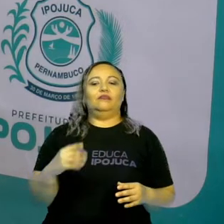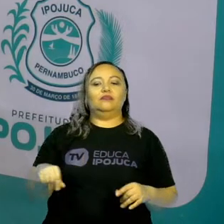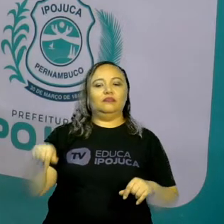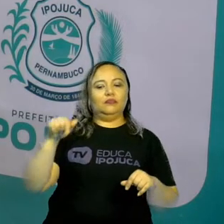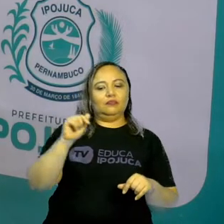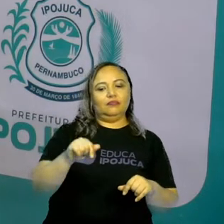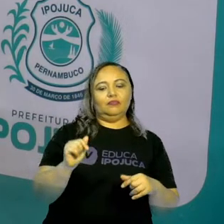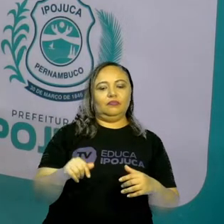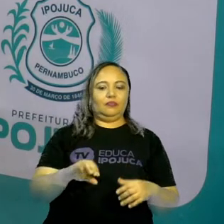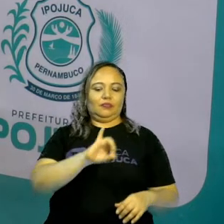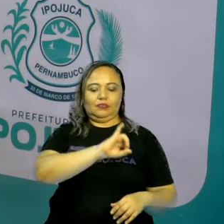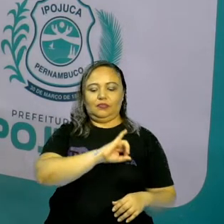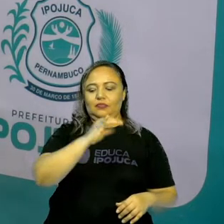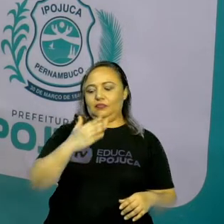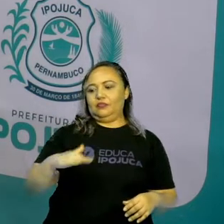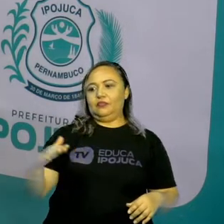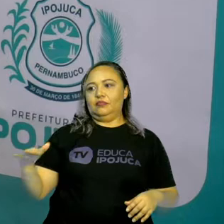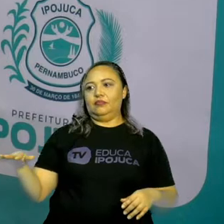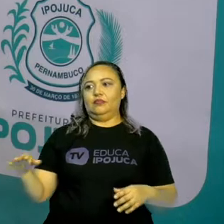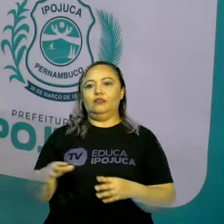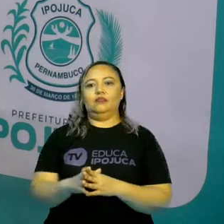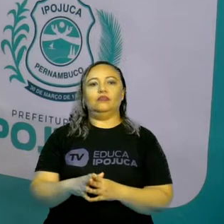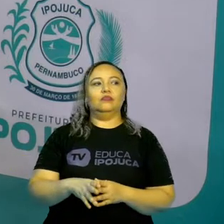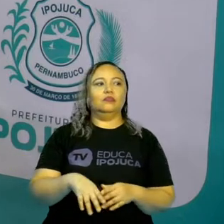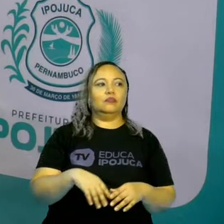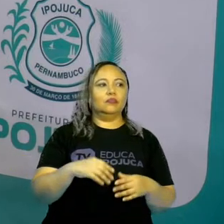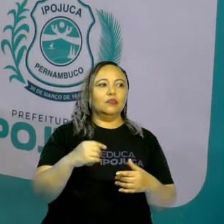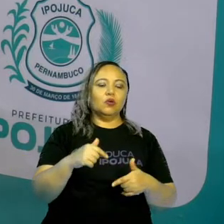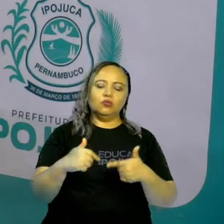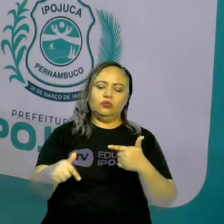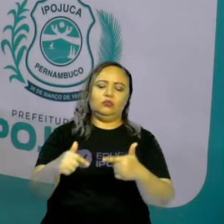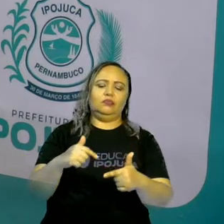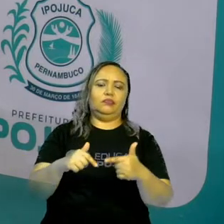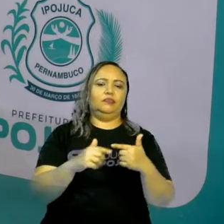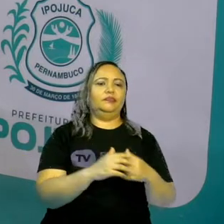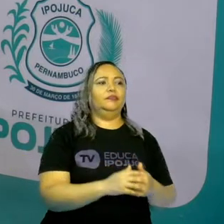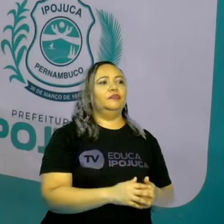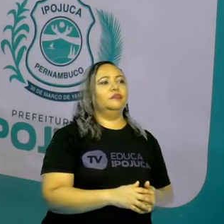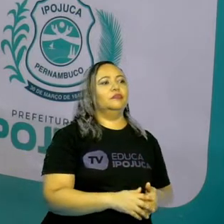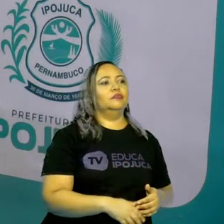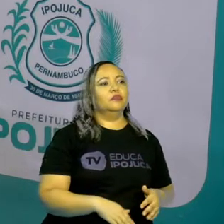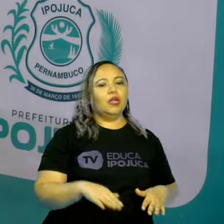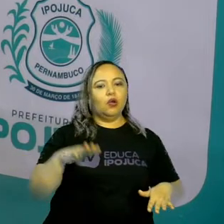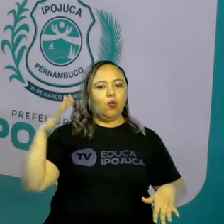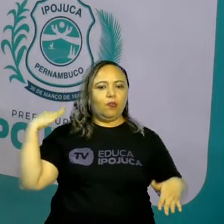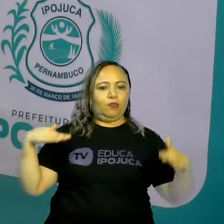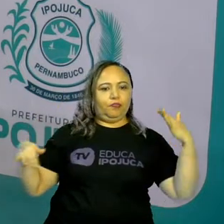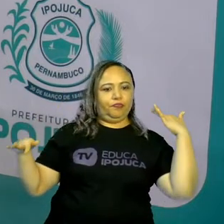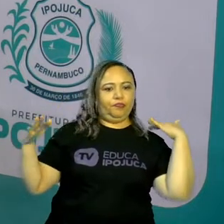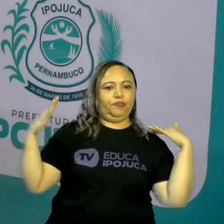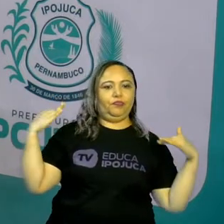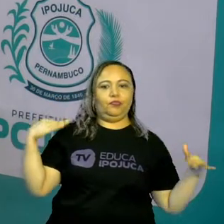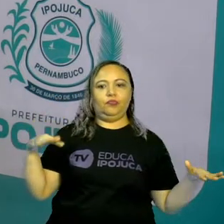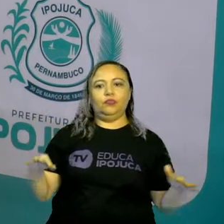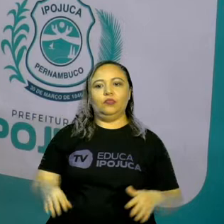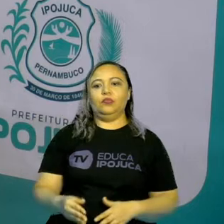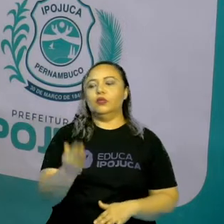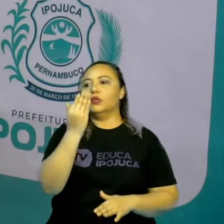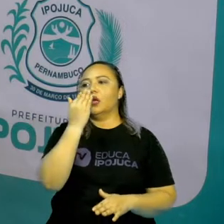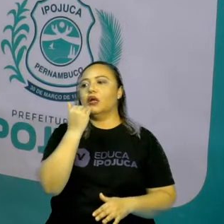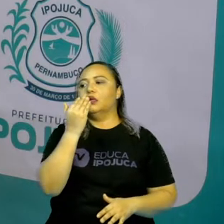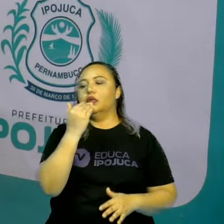nossa cidade e os pontos turísticos, os pontos de trabalho, também as comidas, né?